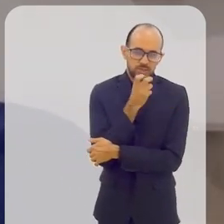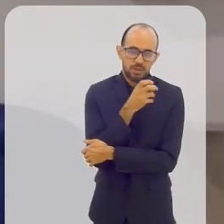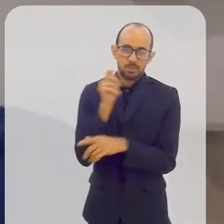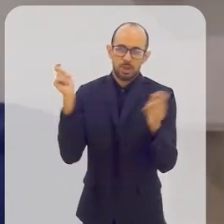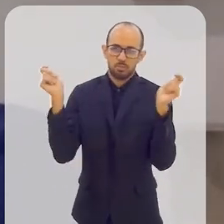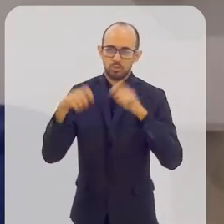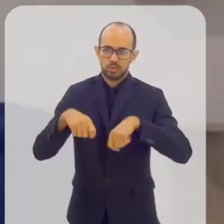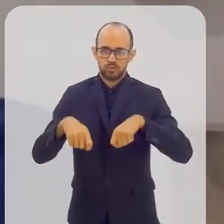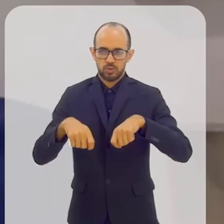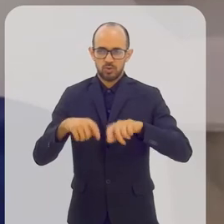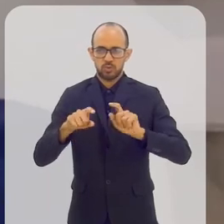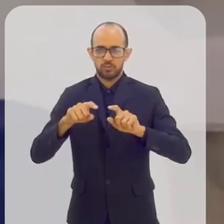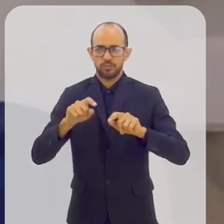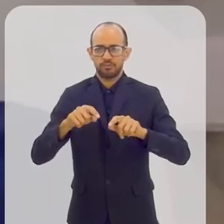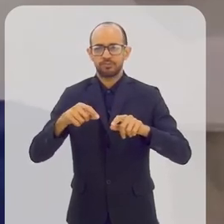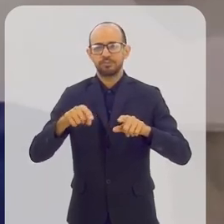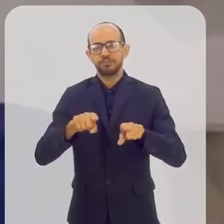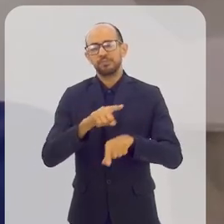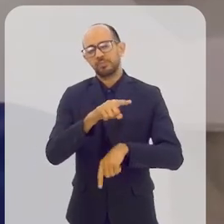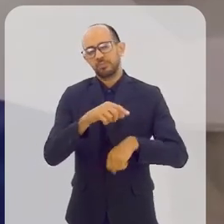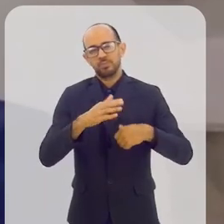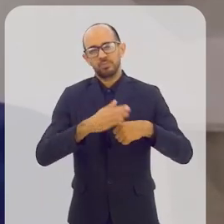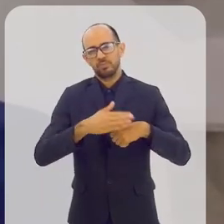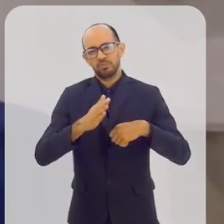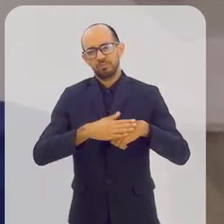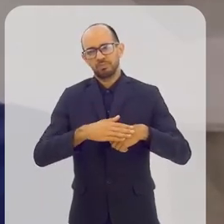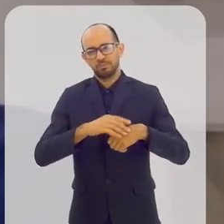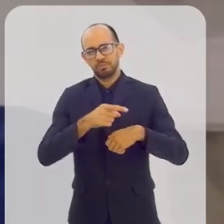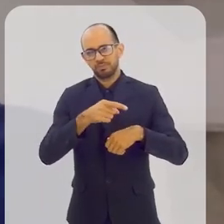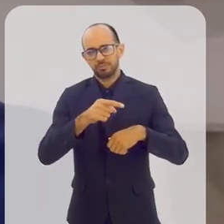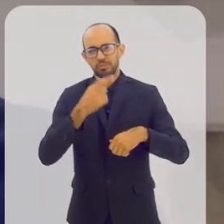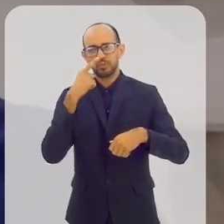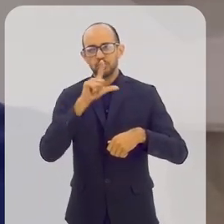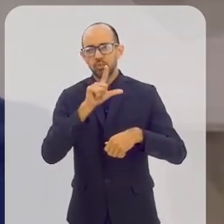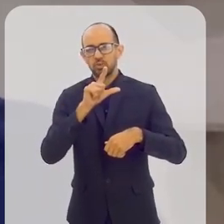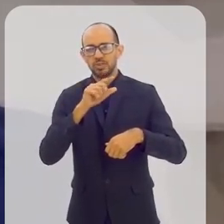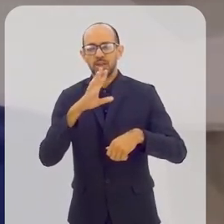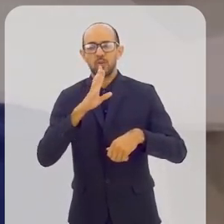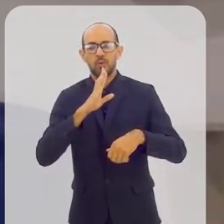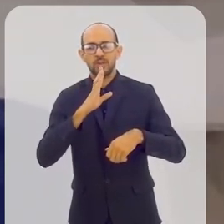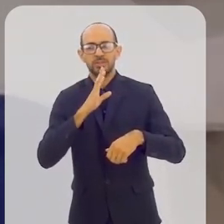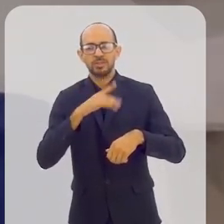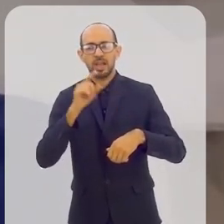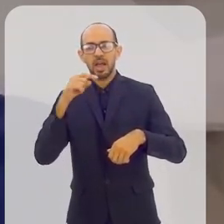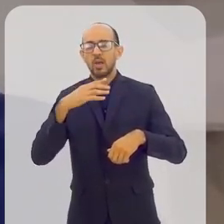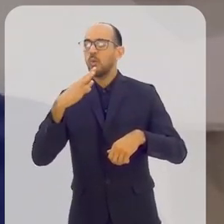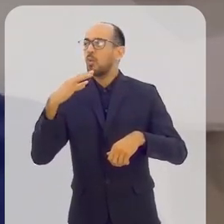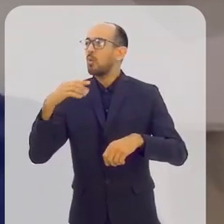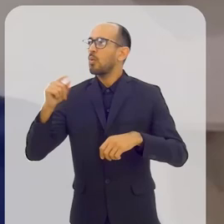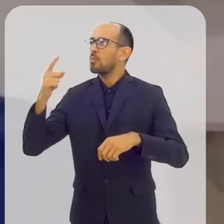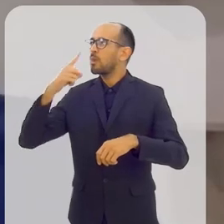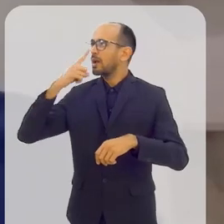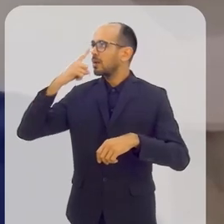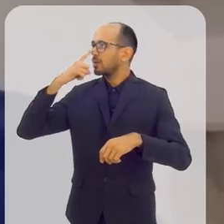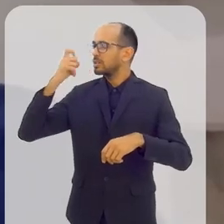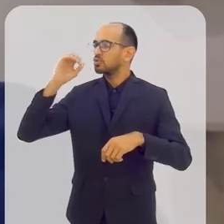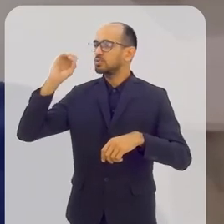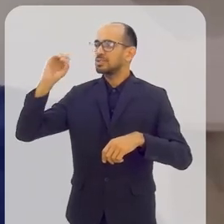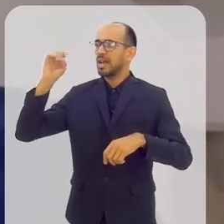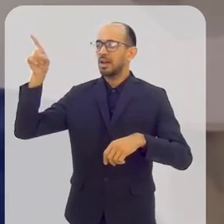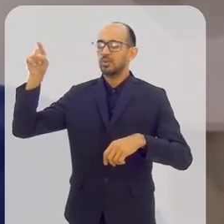eles veem que é possível. E eles já conhecem entre si. Eu conheço uma escola que já é lixo zero lá